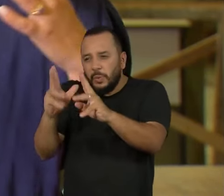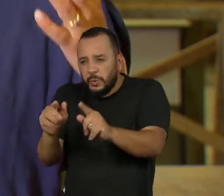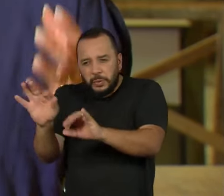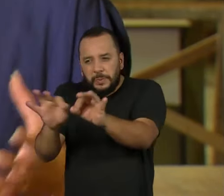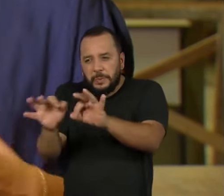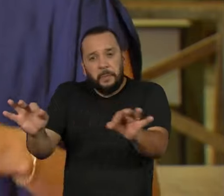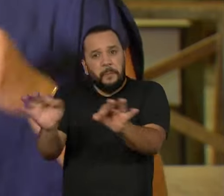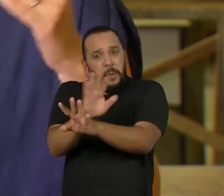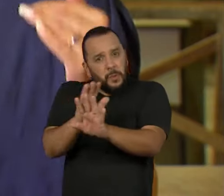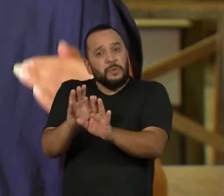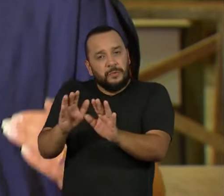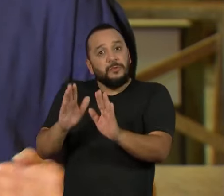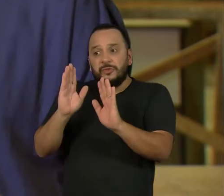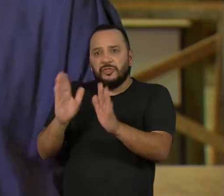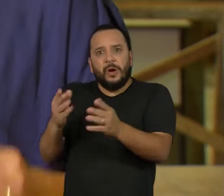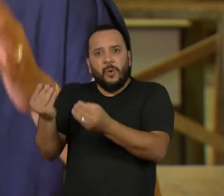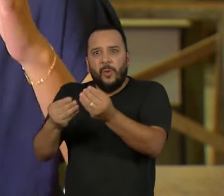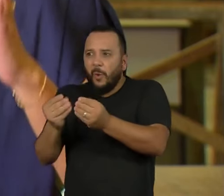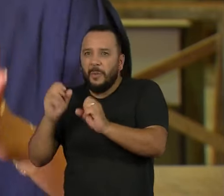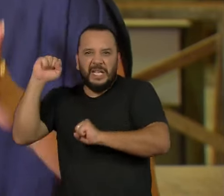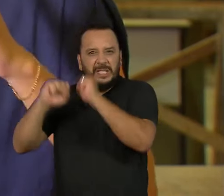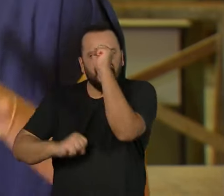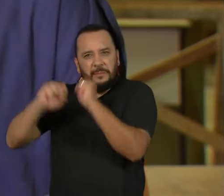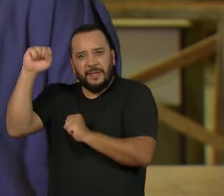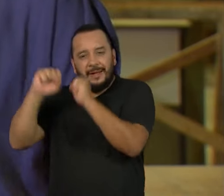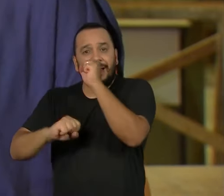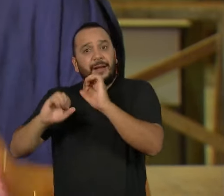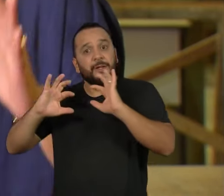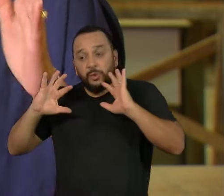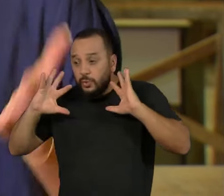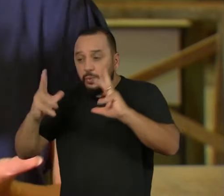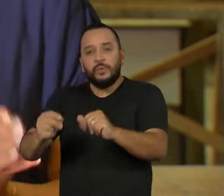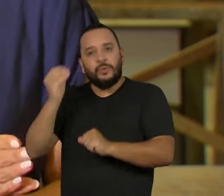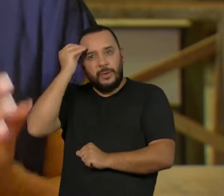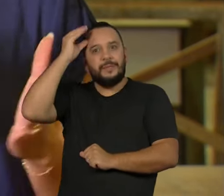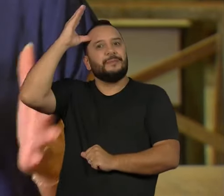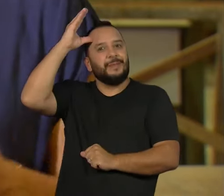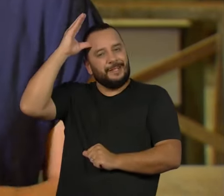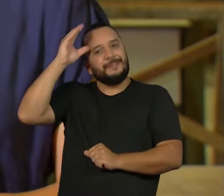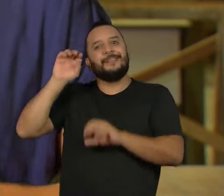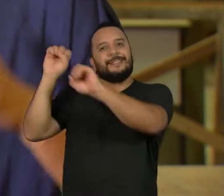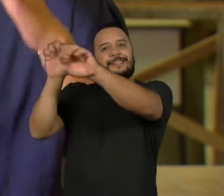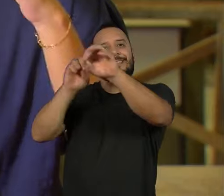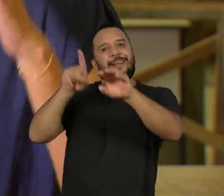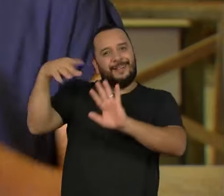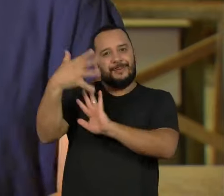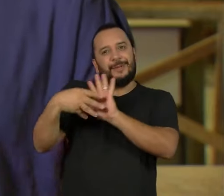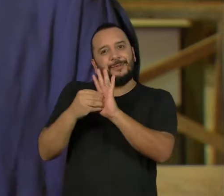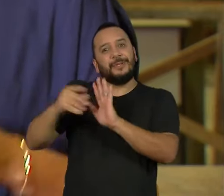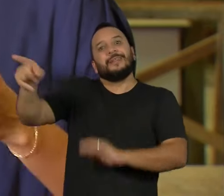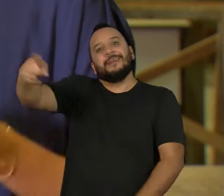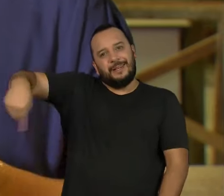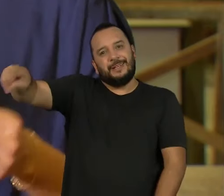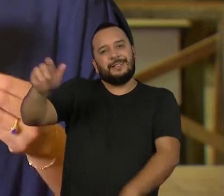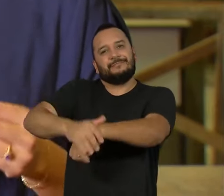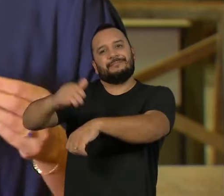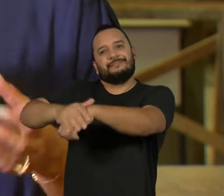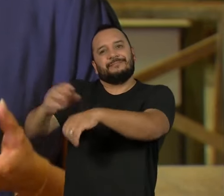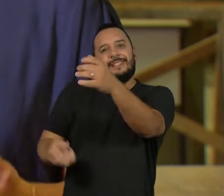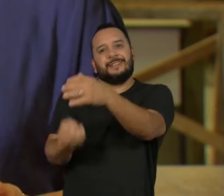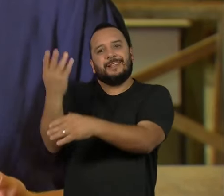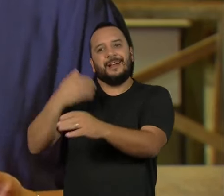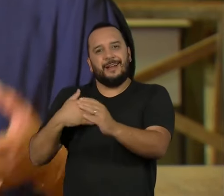numa escala mais industrial e depois levar todo esse conhecimento para as comunidades da Amazônia para que eles possam fabricar os painéis